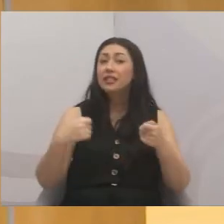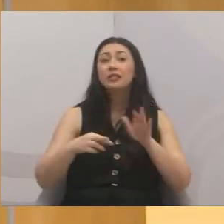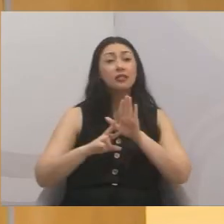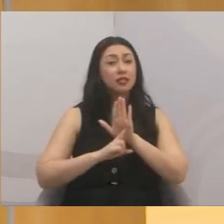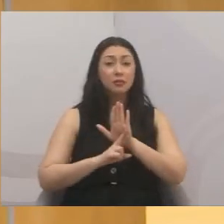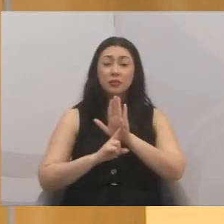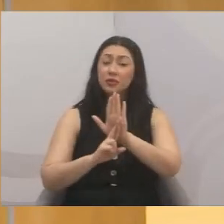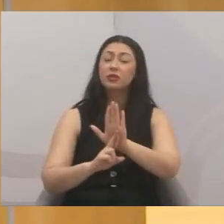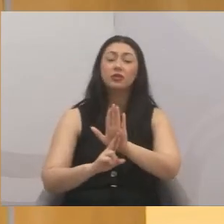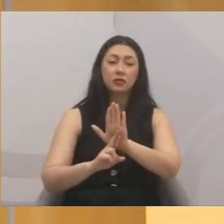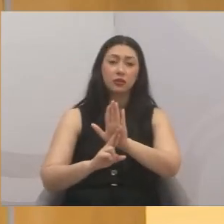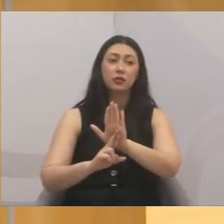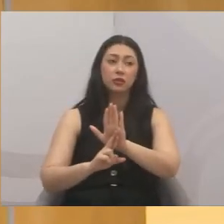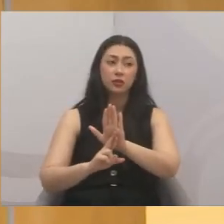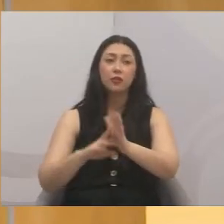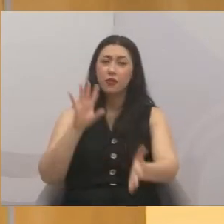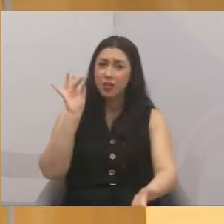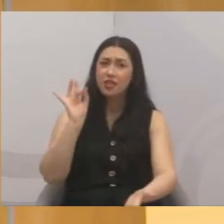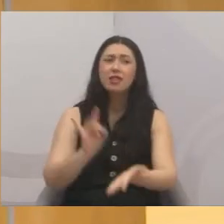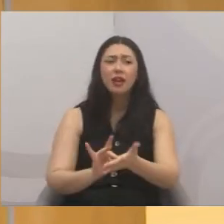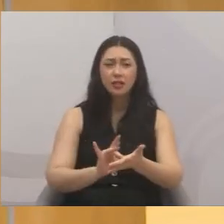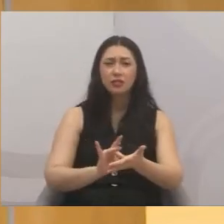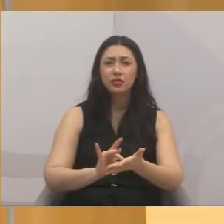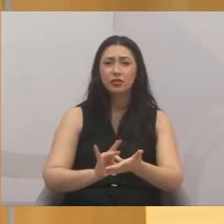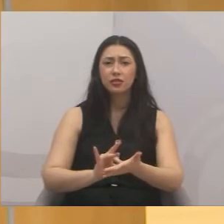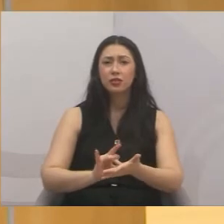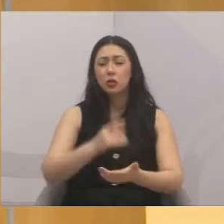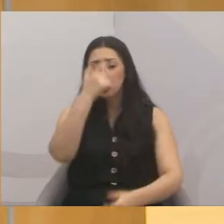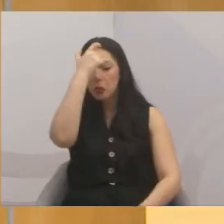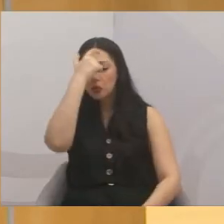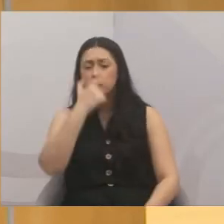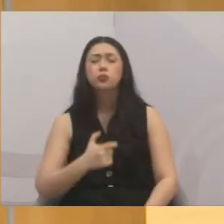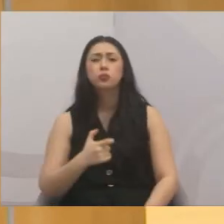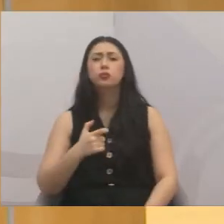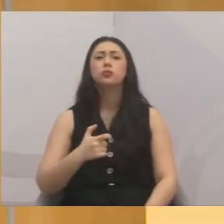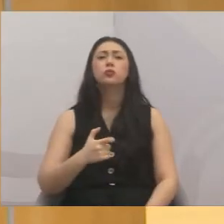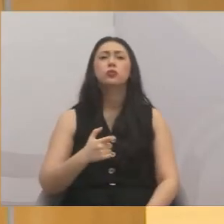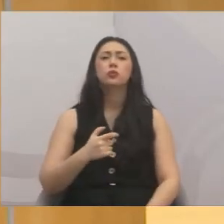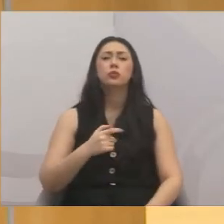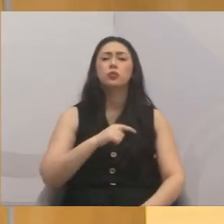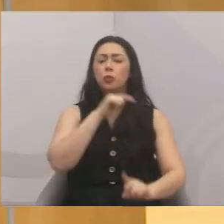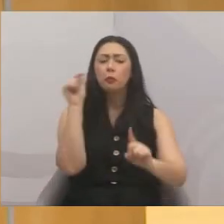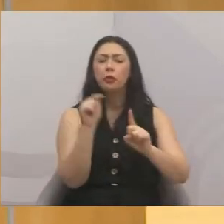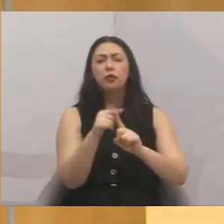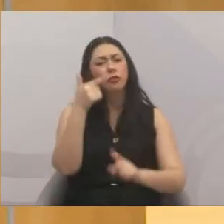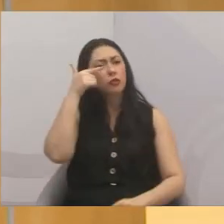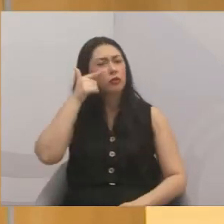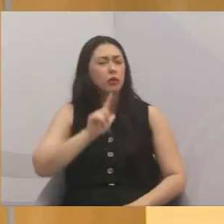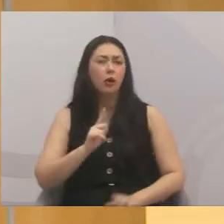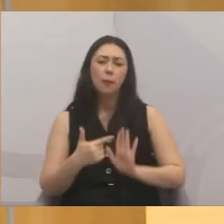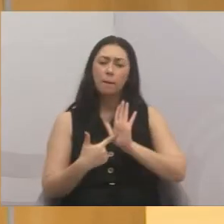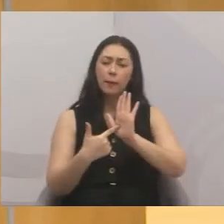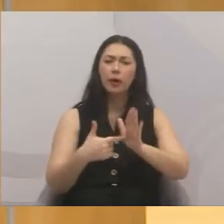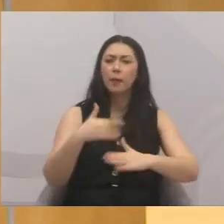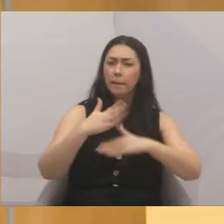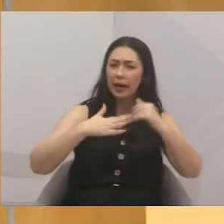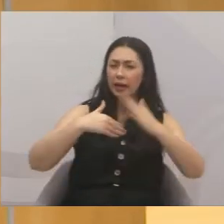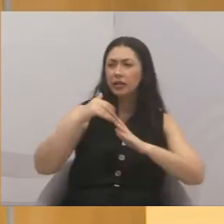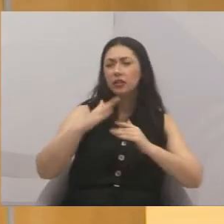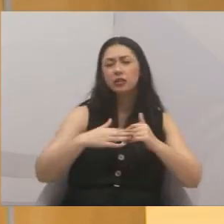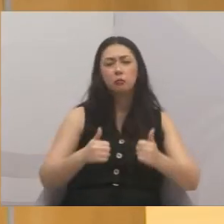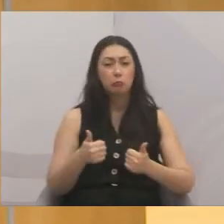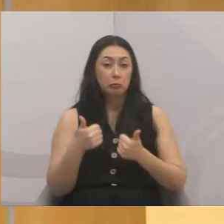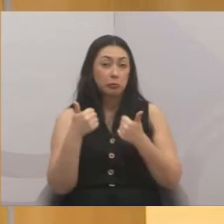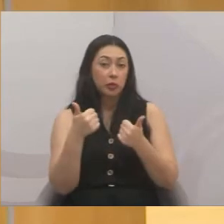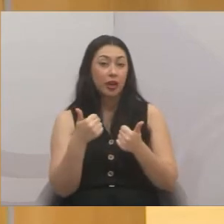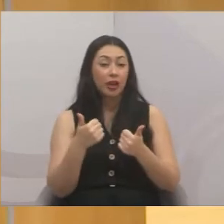fato de quem nós somos e até onde a gente pode chegar, com exemplos positivos, com ações positivas, a gente está